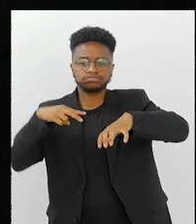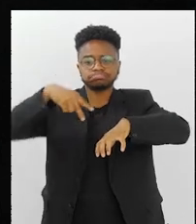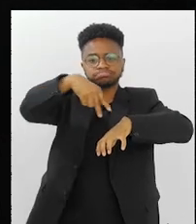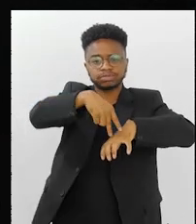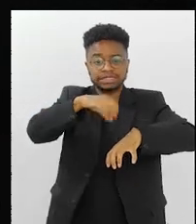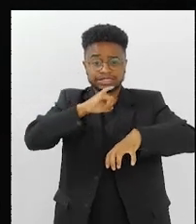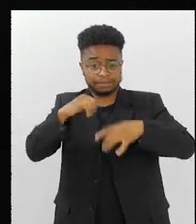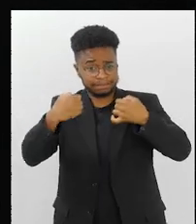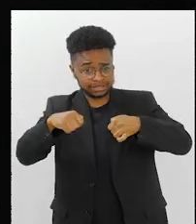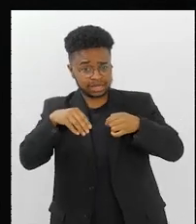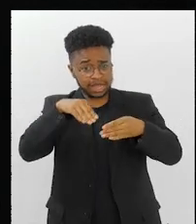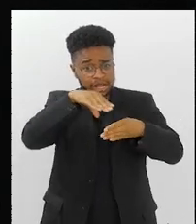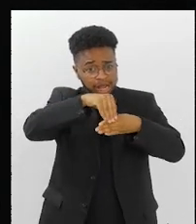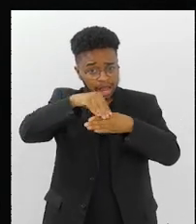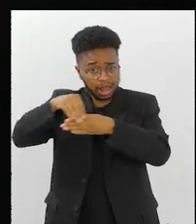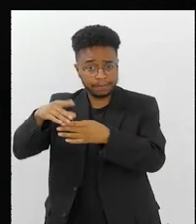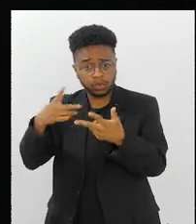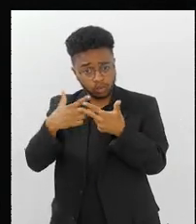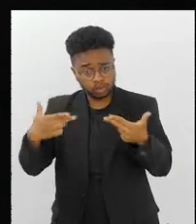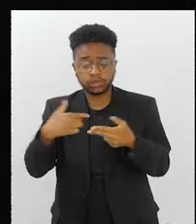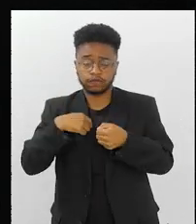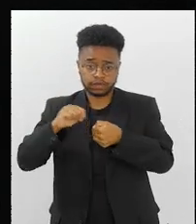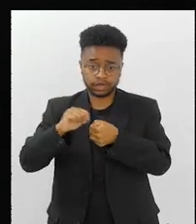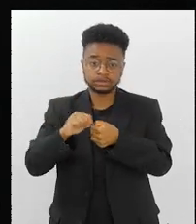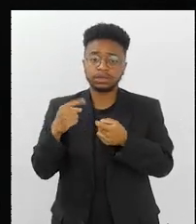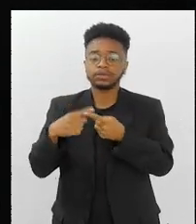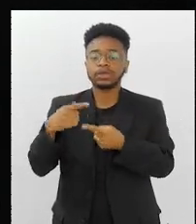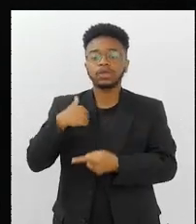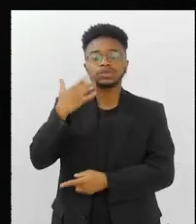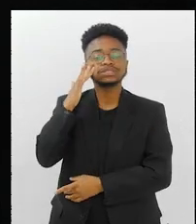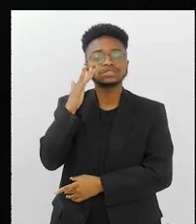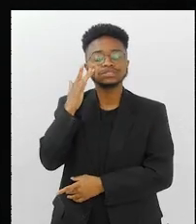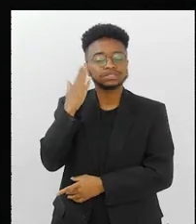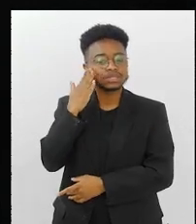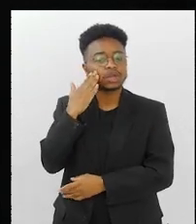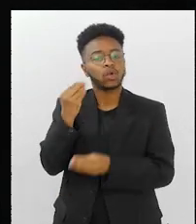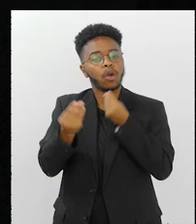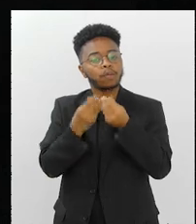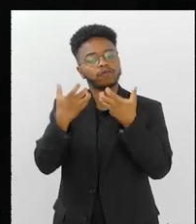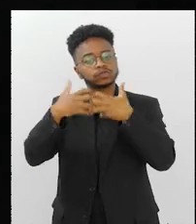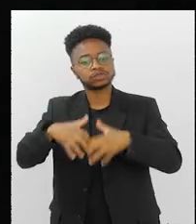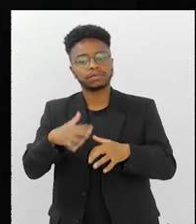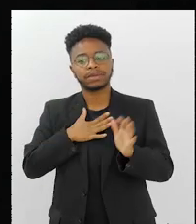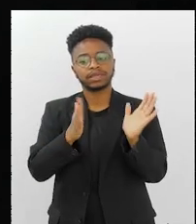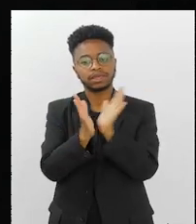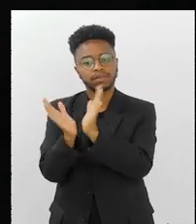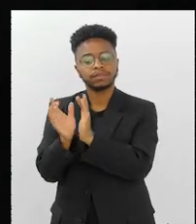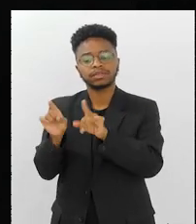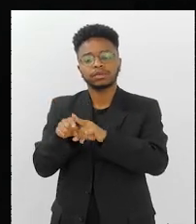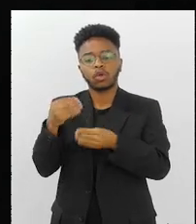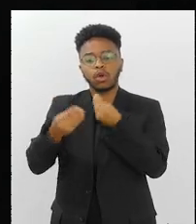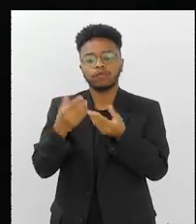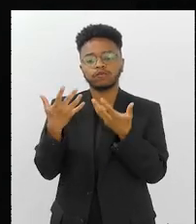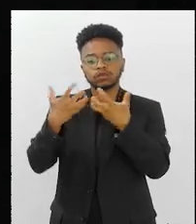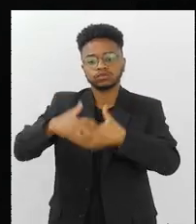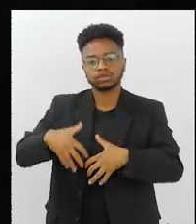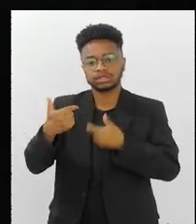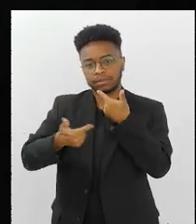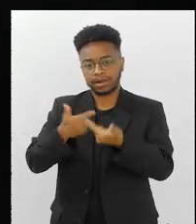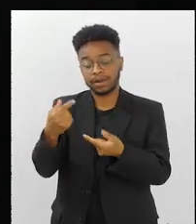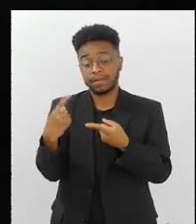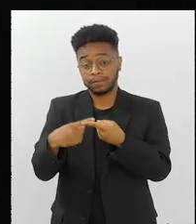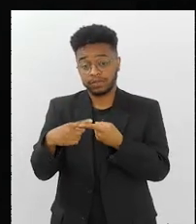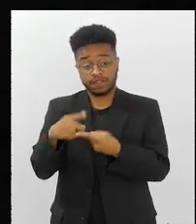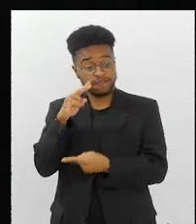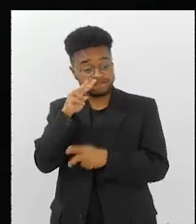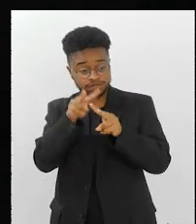qu tiver que pegar uma rocama eu vou grampear o tripé porque eu sei o que vai funcionar para o meu elenco e automaticamente para o trabalho no